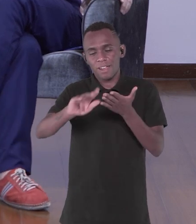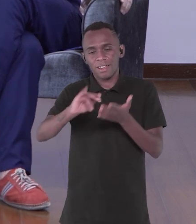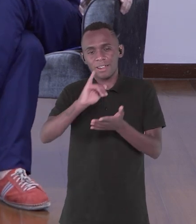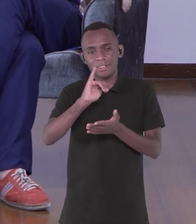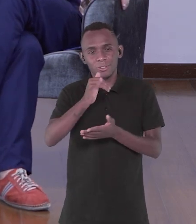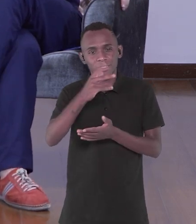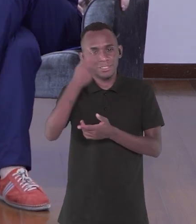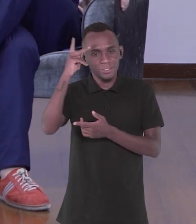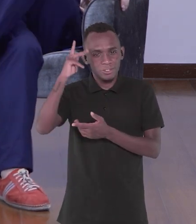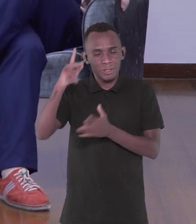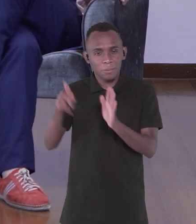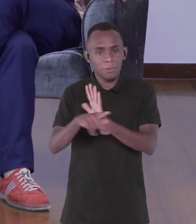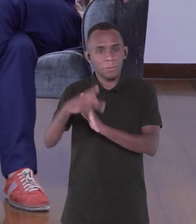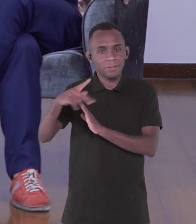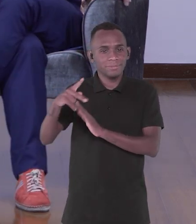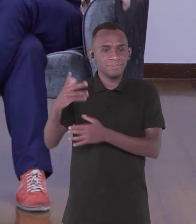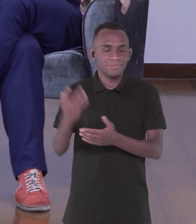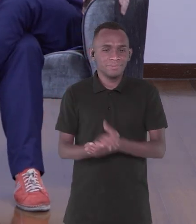Ô, Cris.